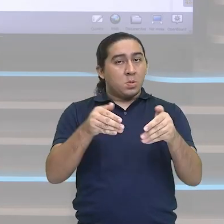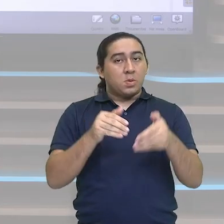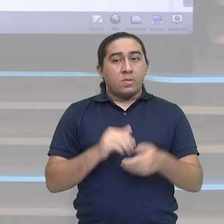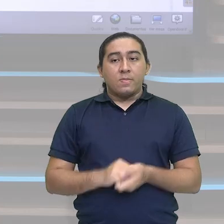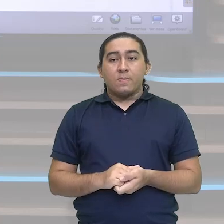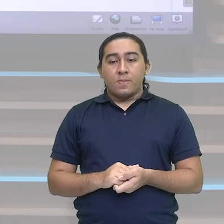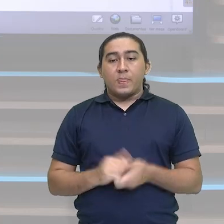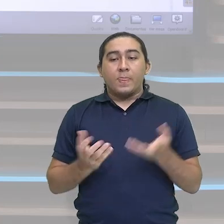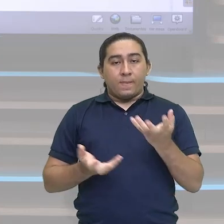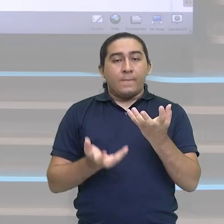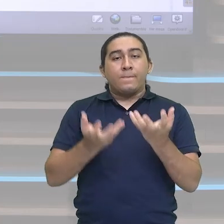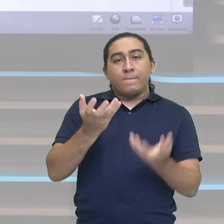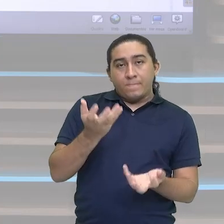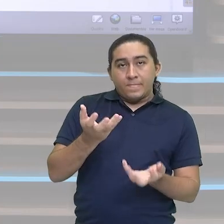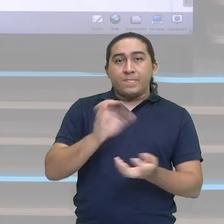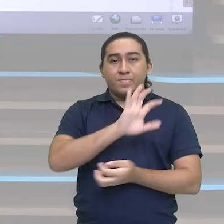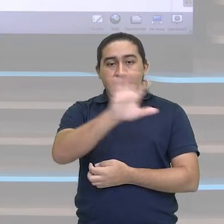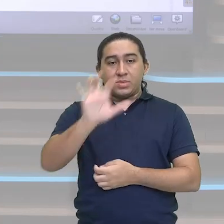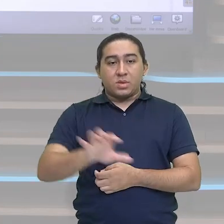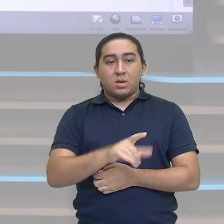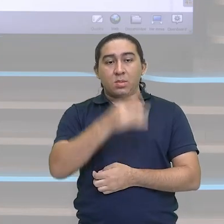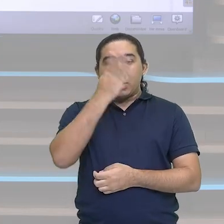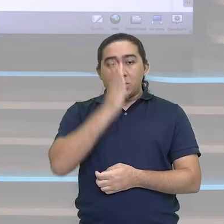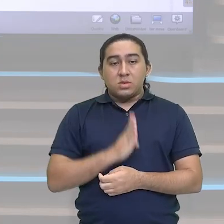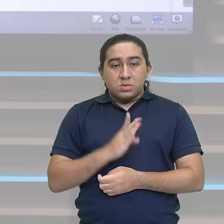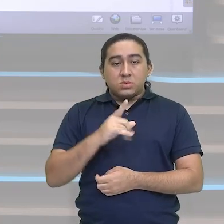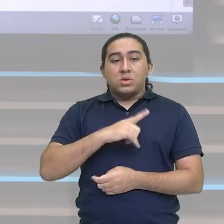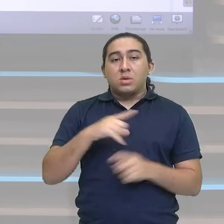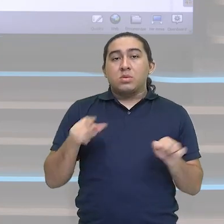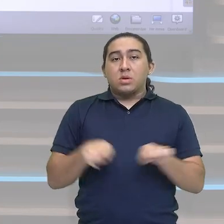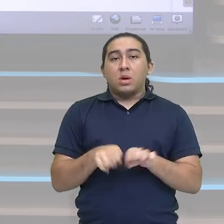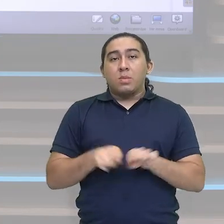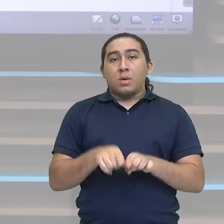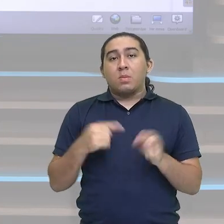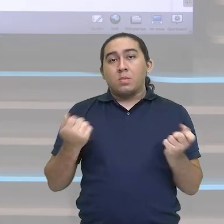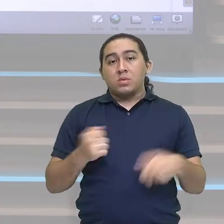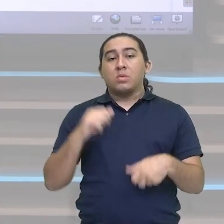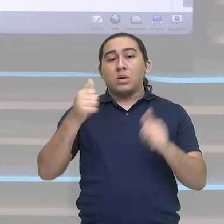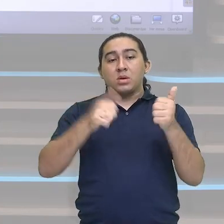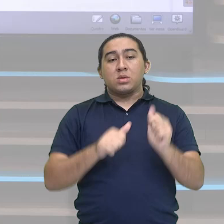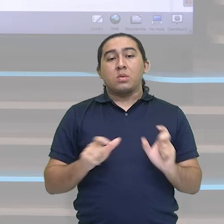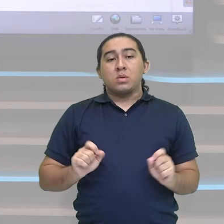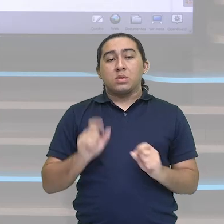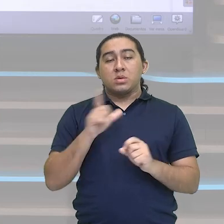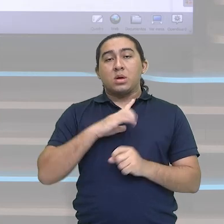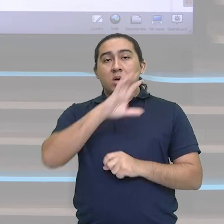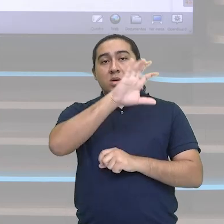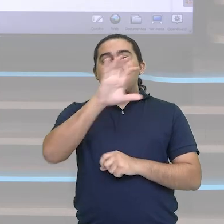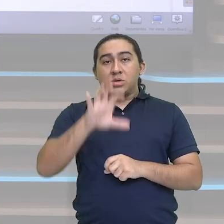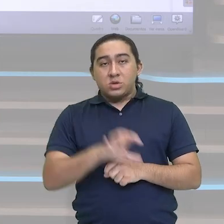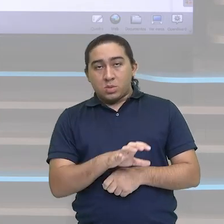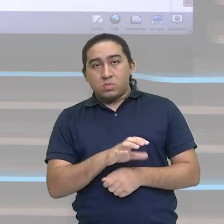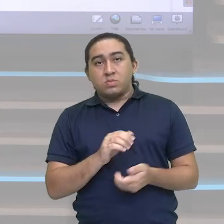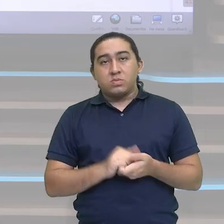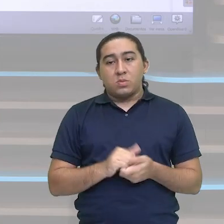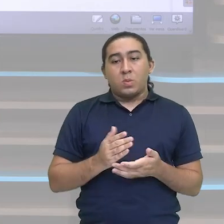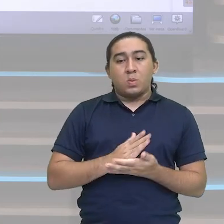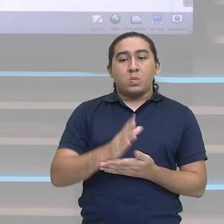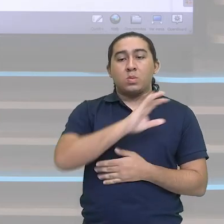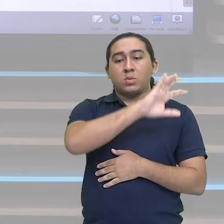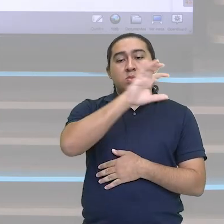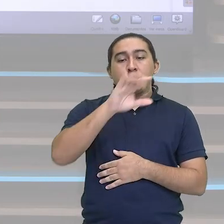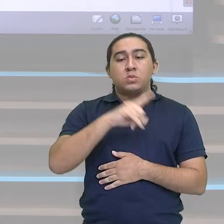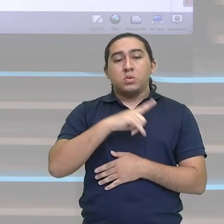a desigualdade no território brasileiro, a gente também consegue analisar por regiões. Tem região que tem ali